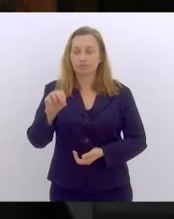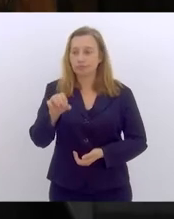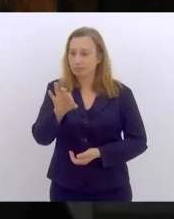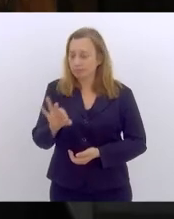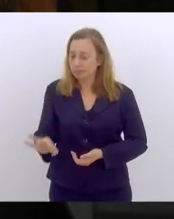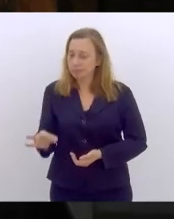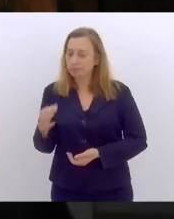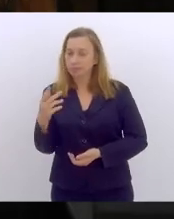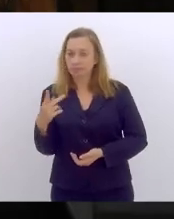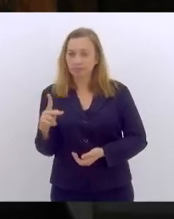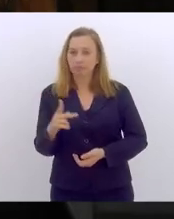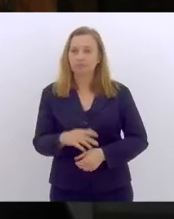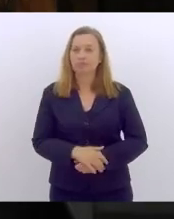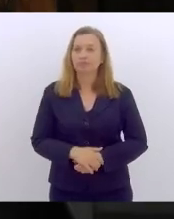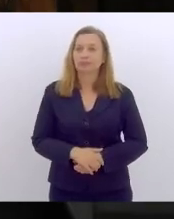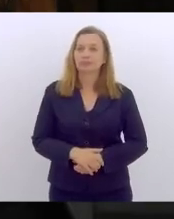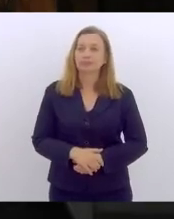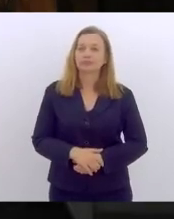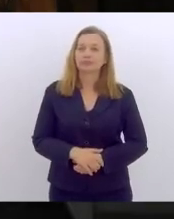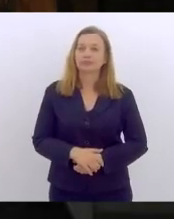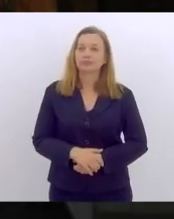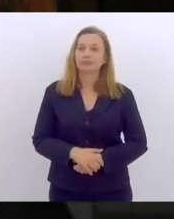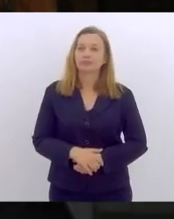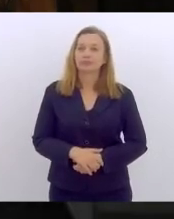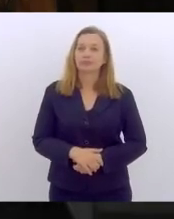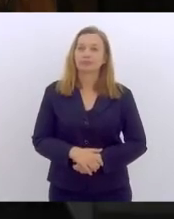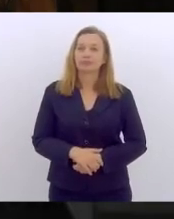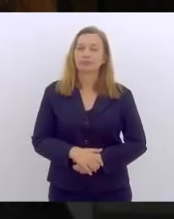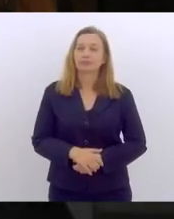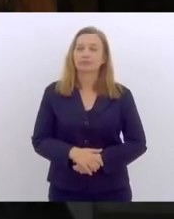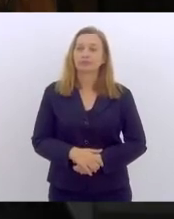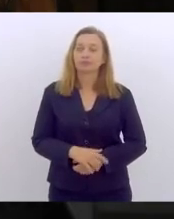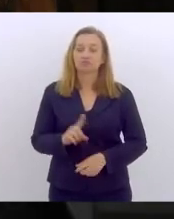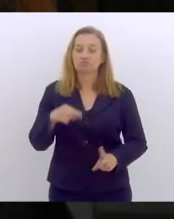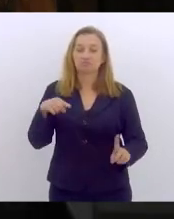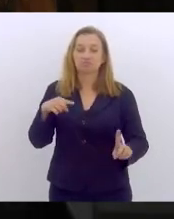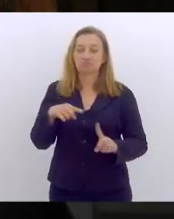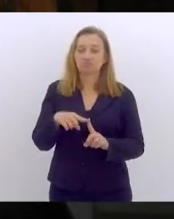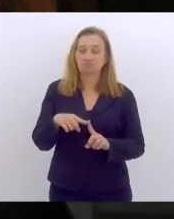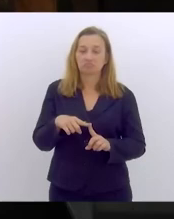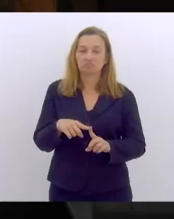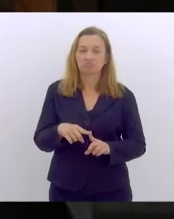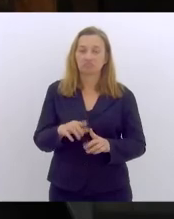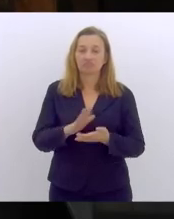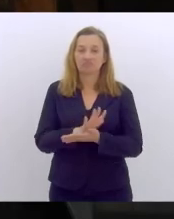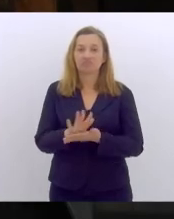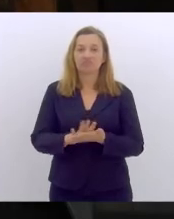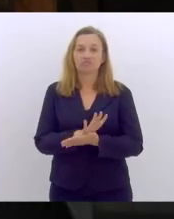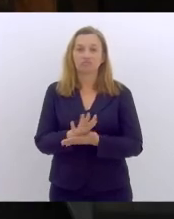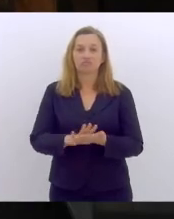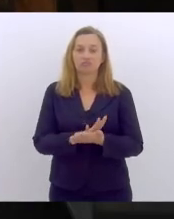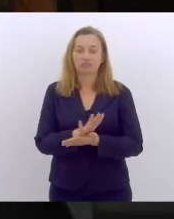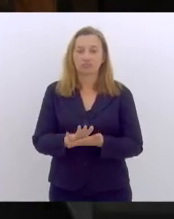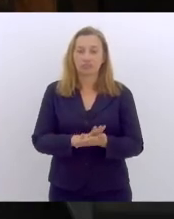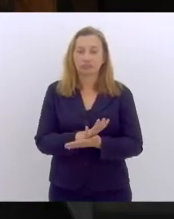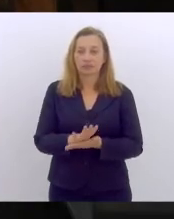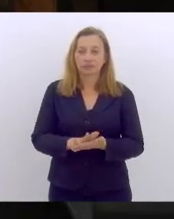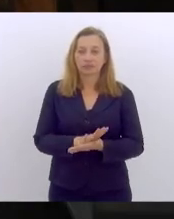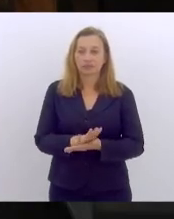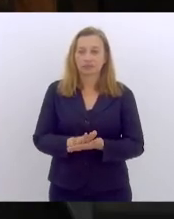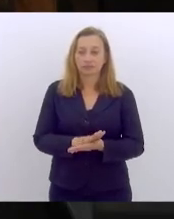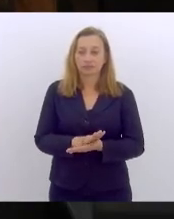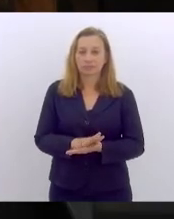50% delas sem ter objetivo específico e até uma